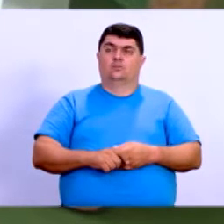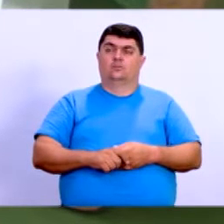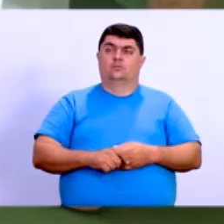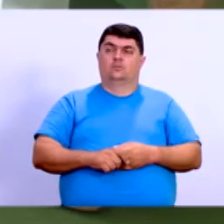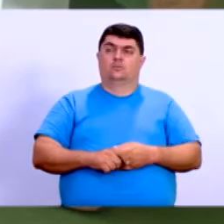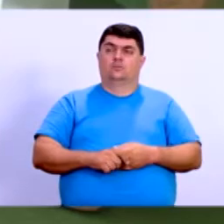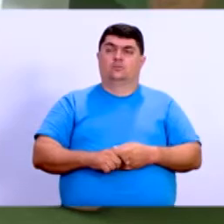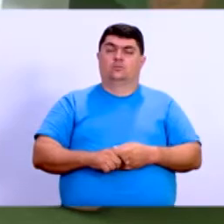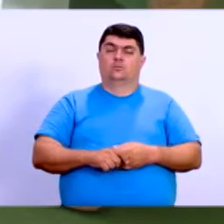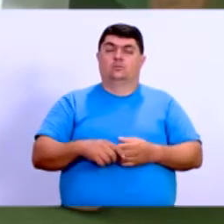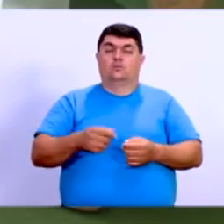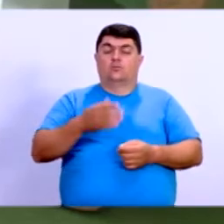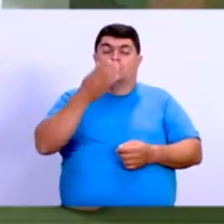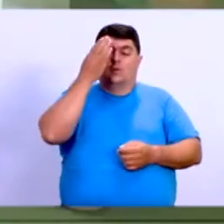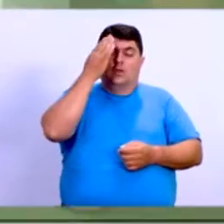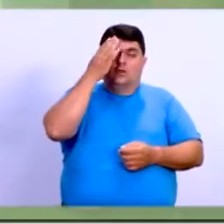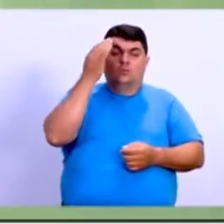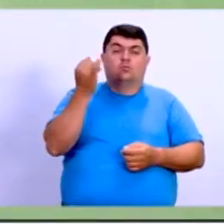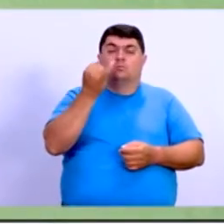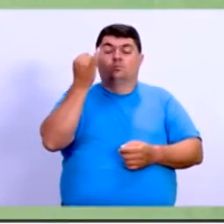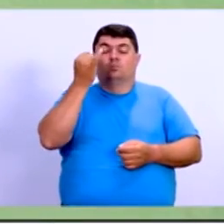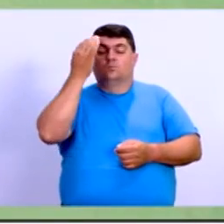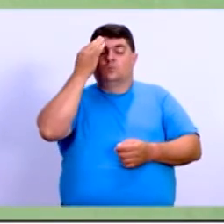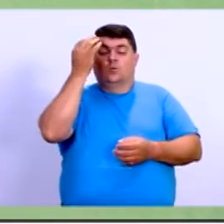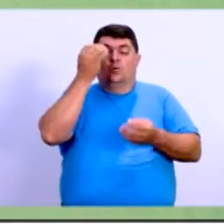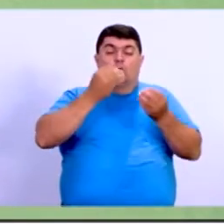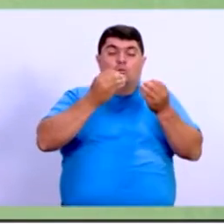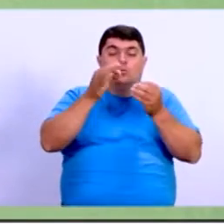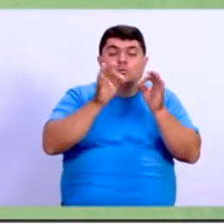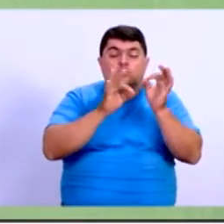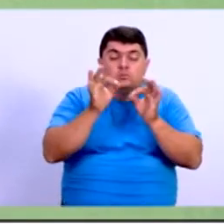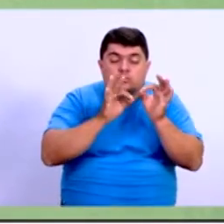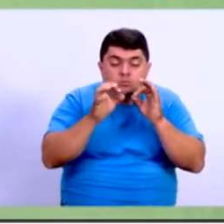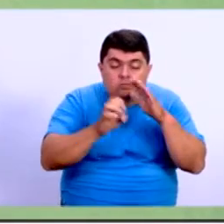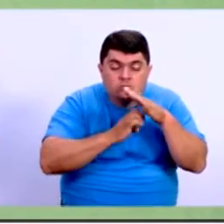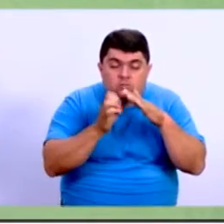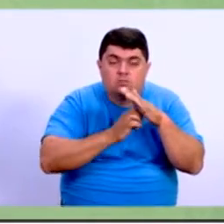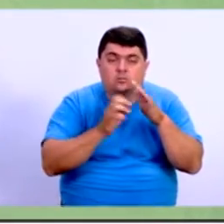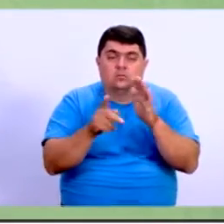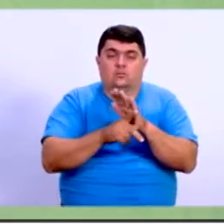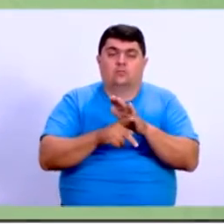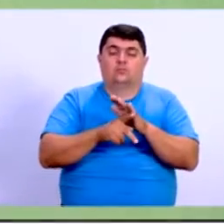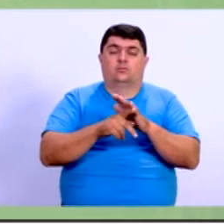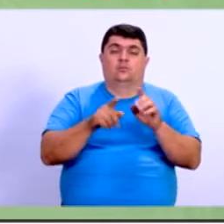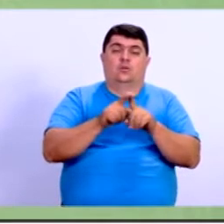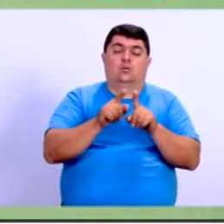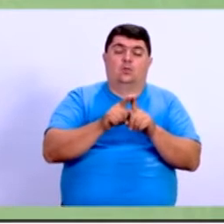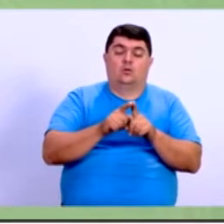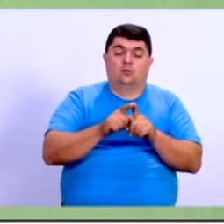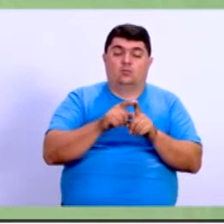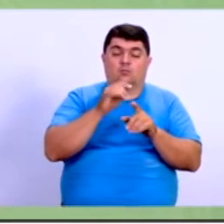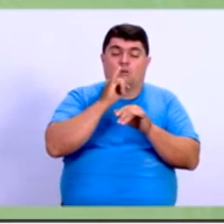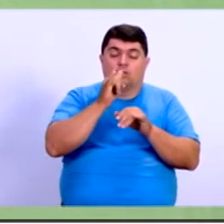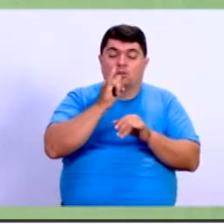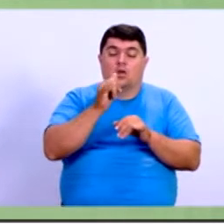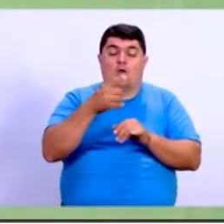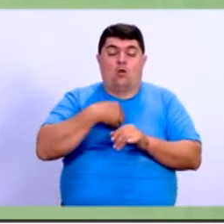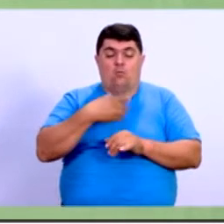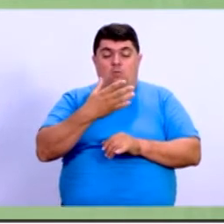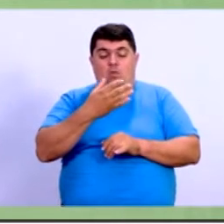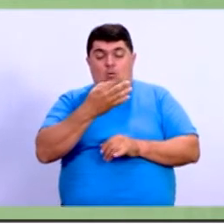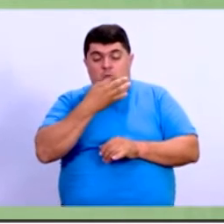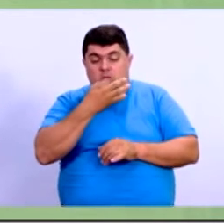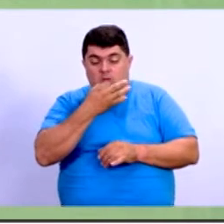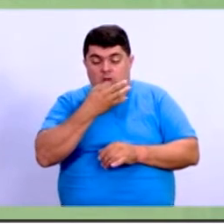A gente precisa compreender o funcionamento organizacional na análise de sistemas e propor as soluções para auxiliar na